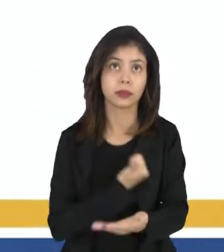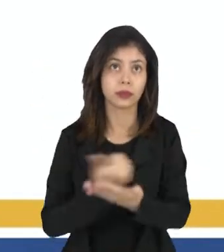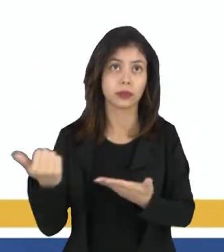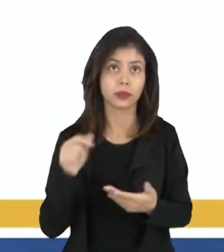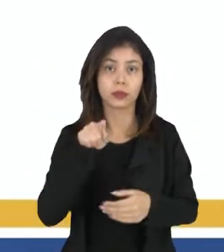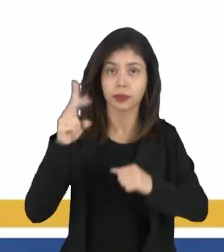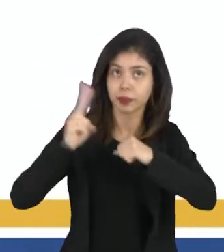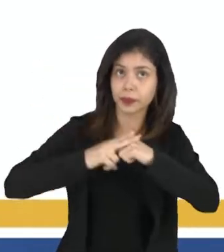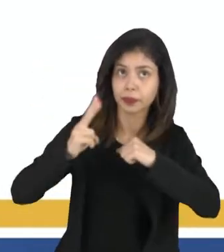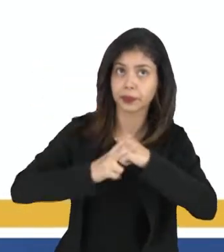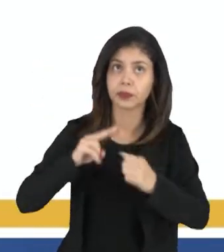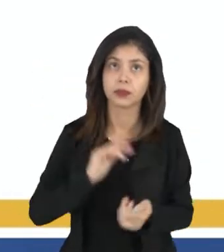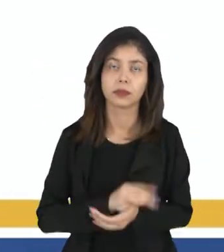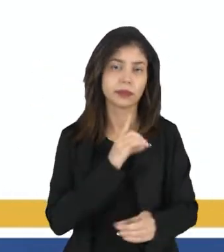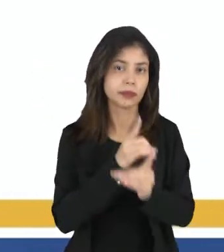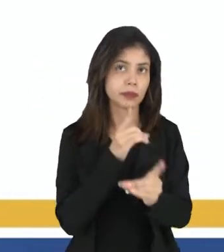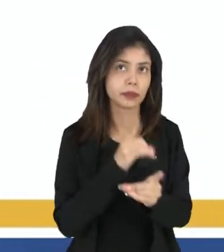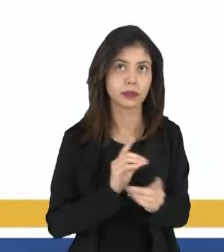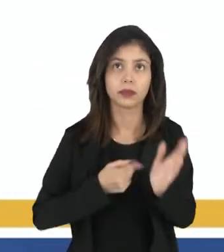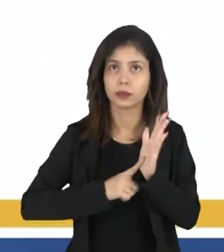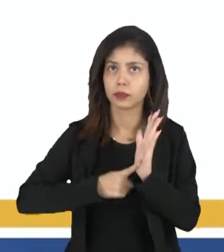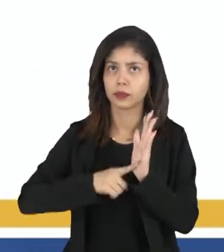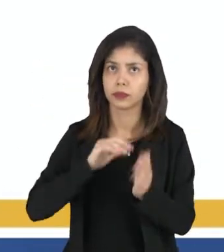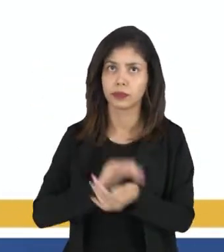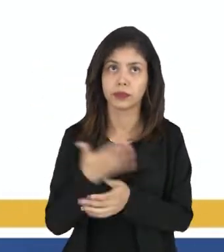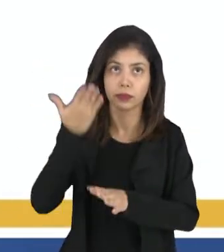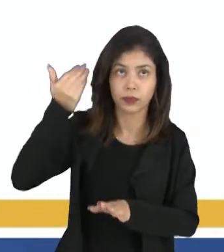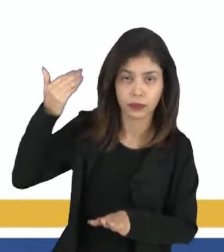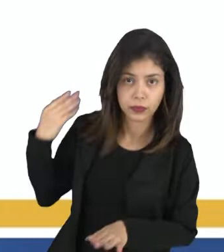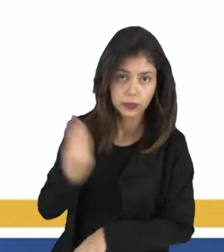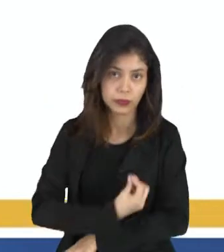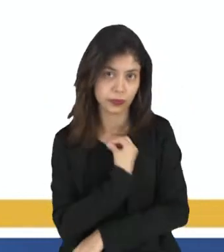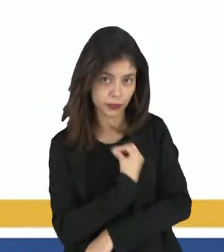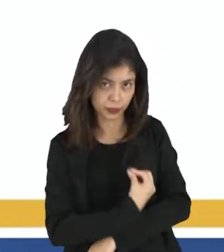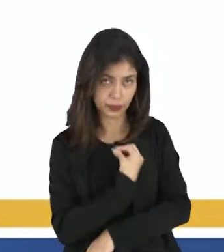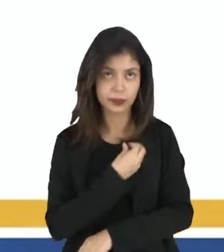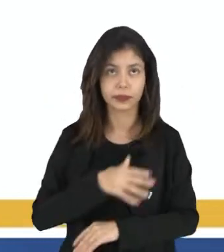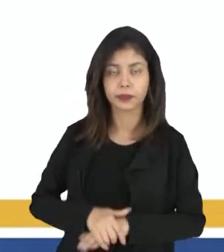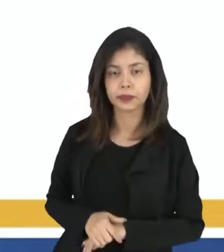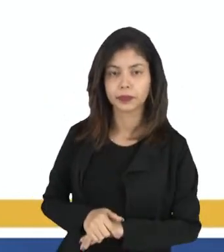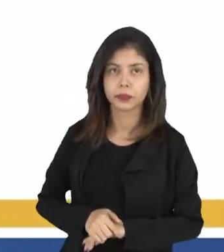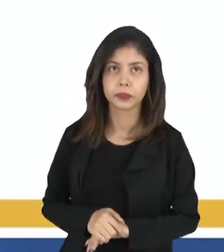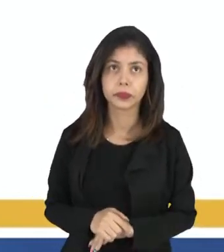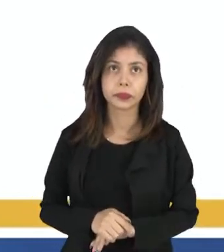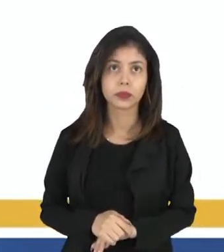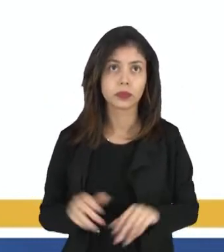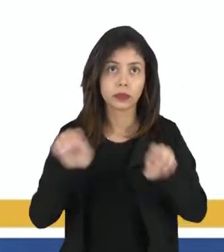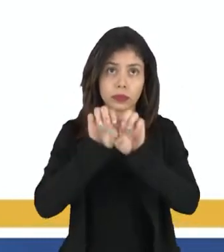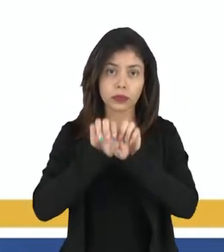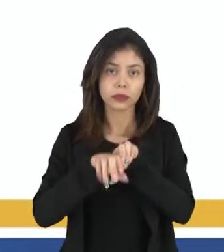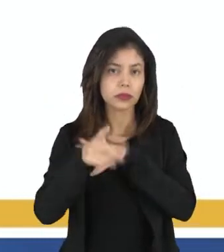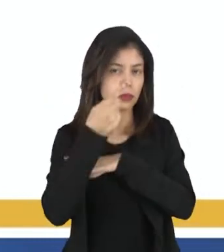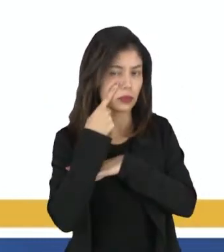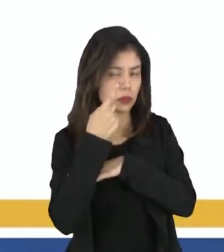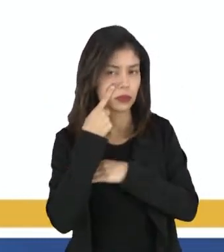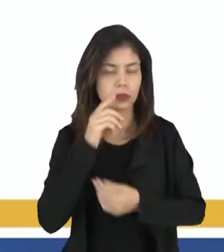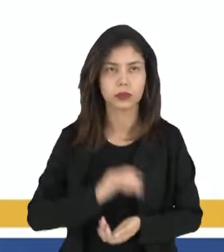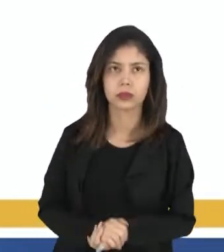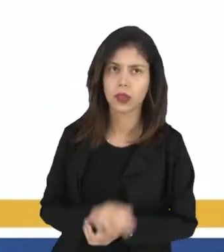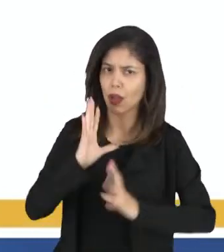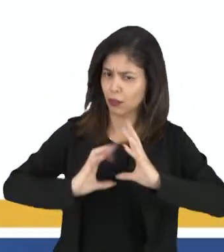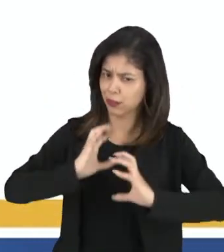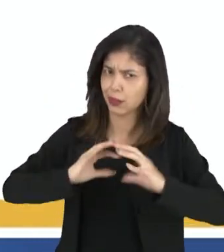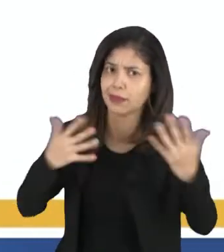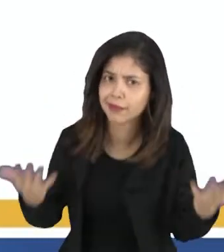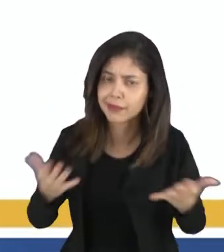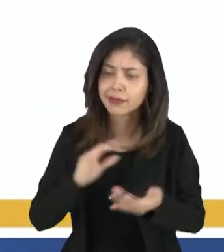deste tempo verbal se encontram em um ponto entre passado e o presente. Olha só, gente, a